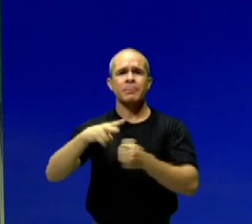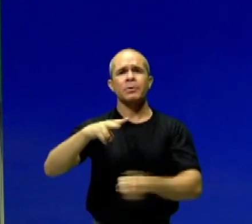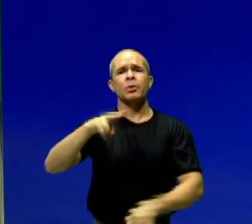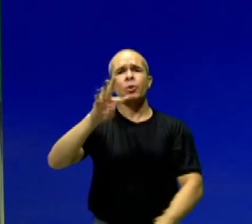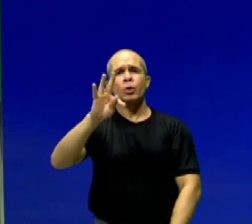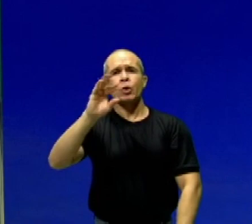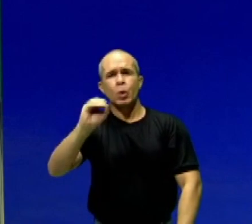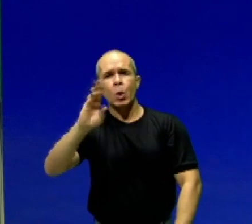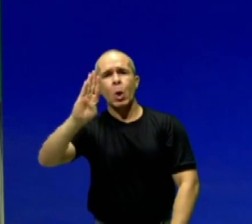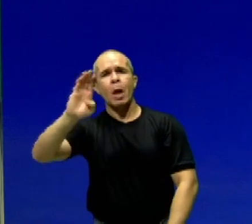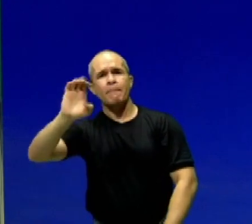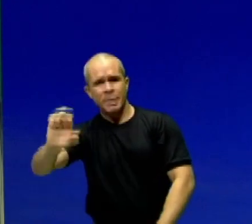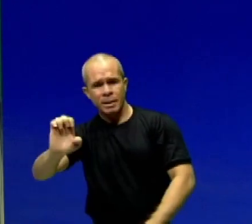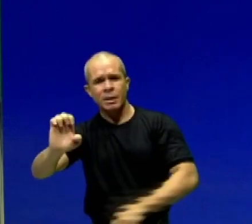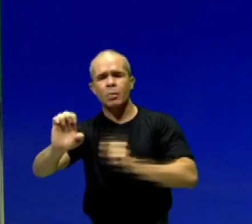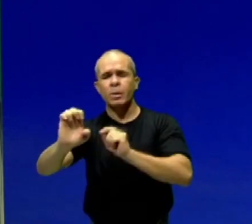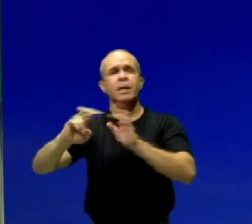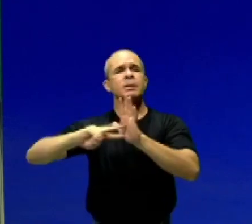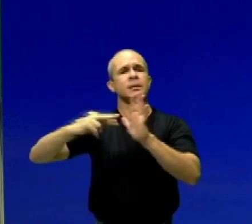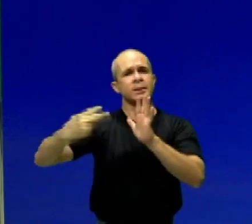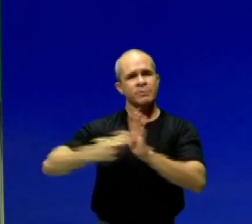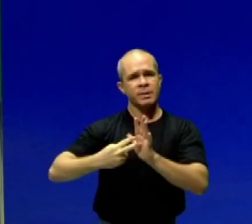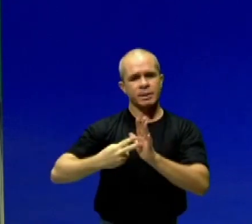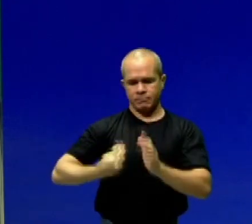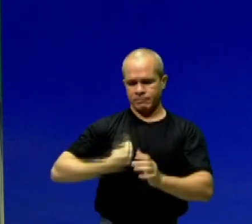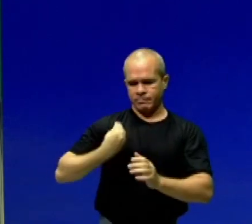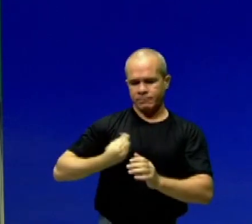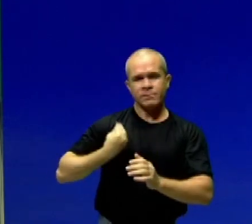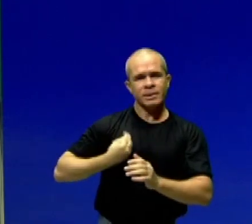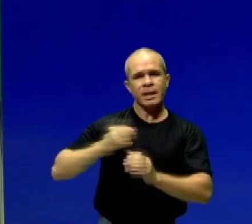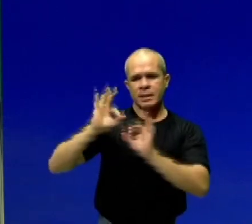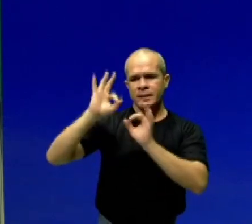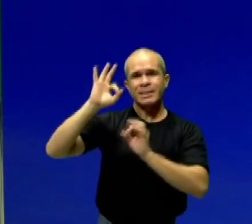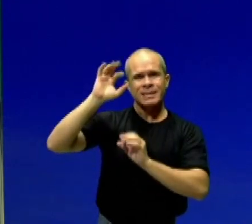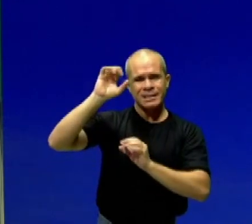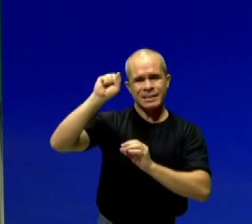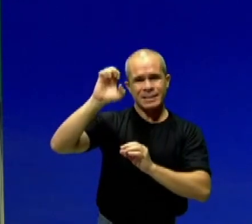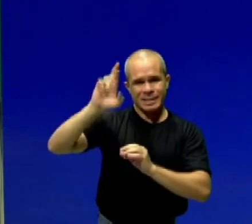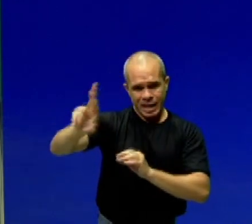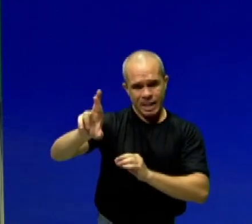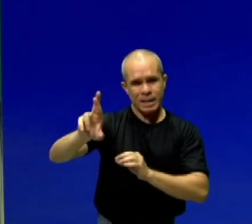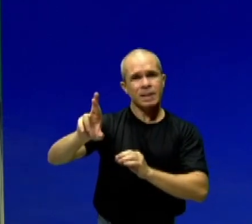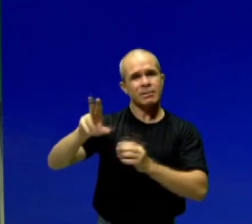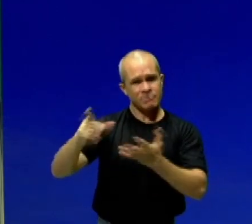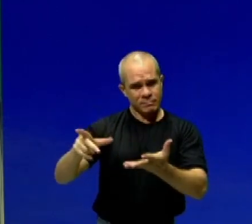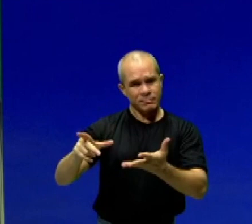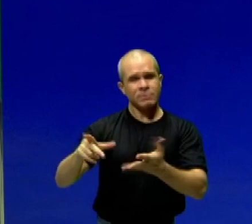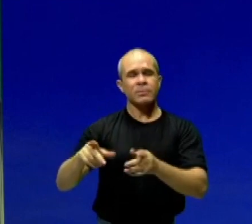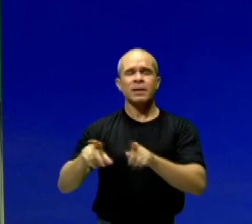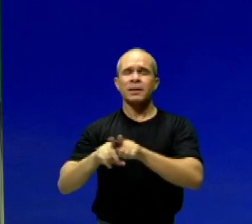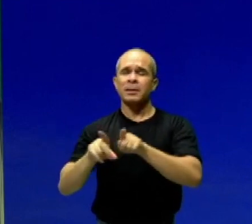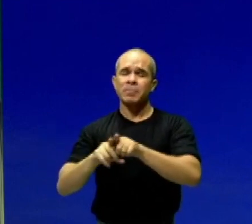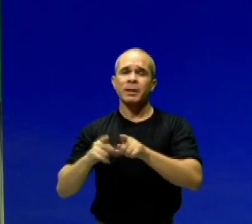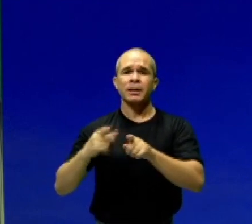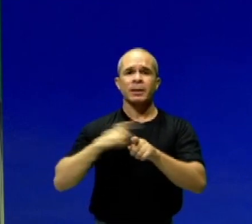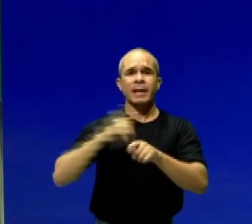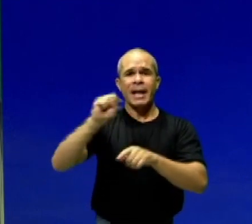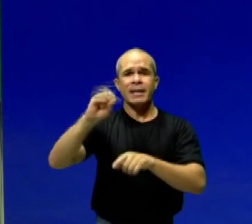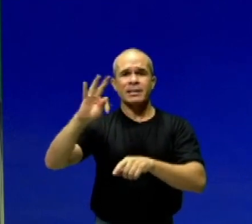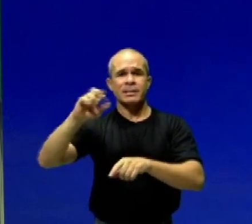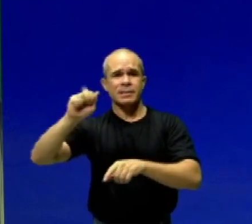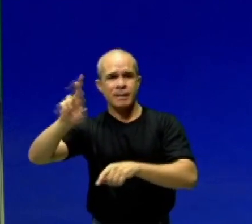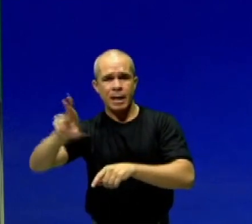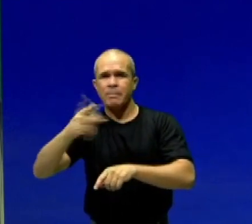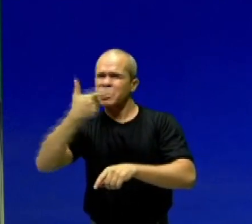to be significa o quê? Ser e estar. E nós temos que ir além, que a língua é muito além só desse verbo. Olha aqui, só uns exemplos